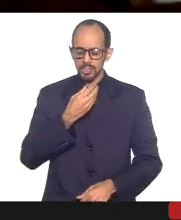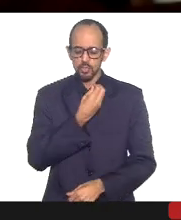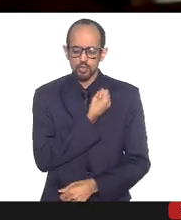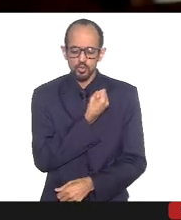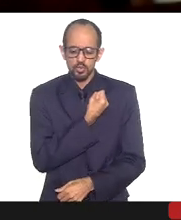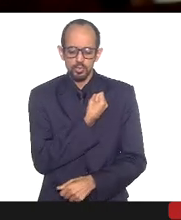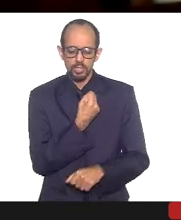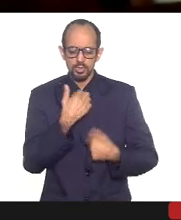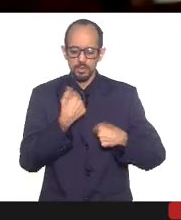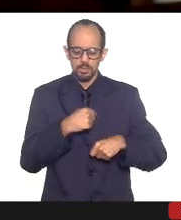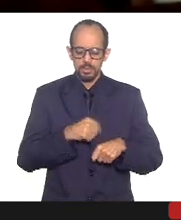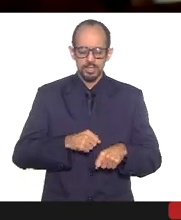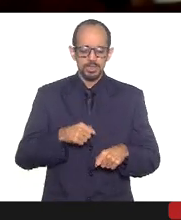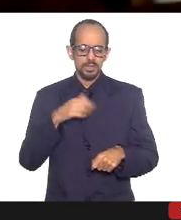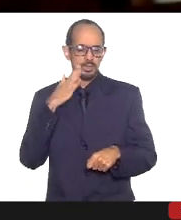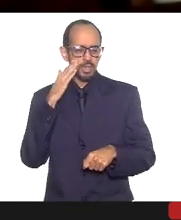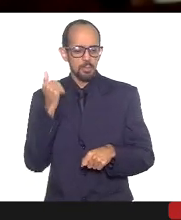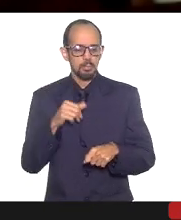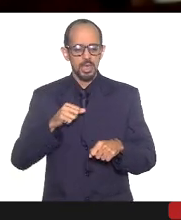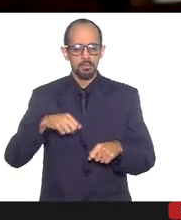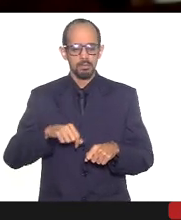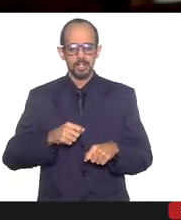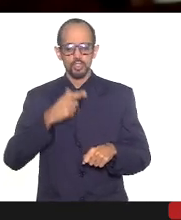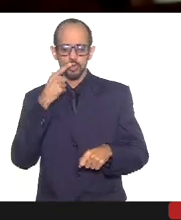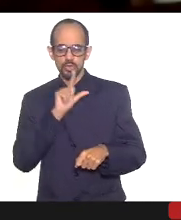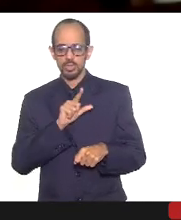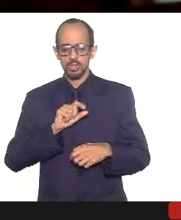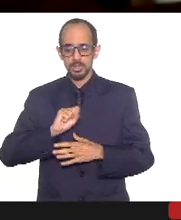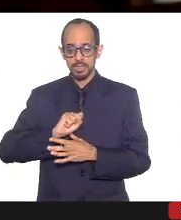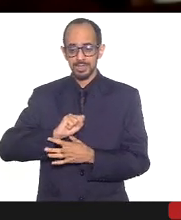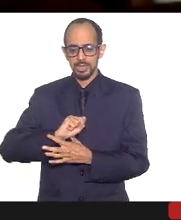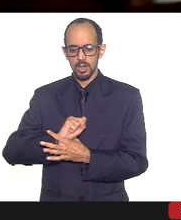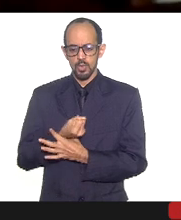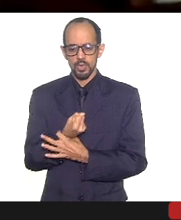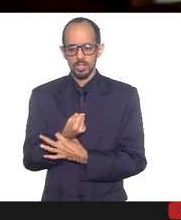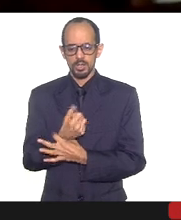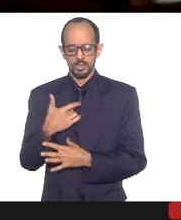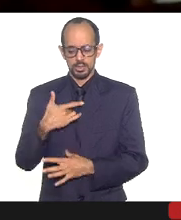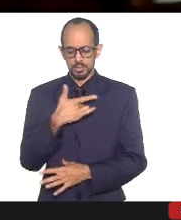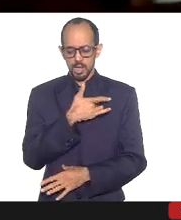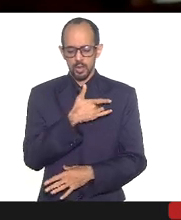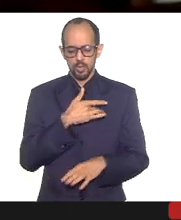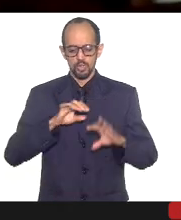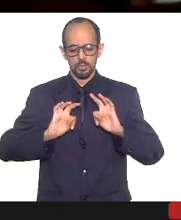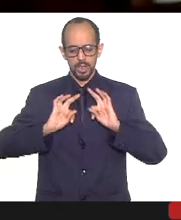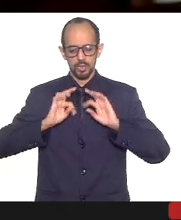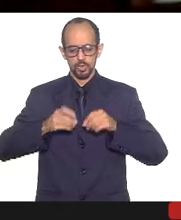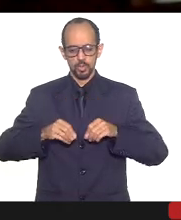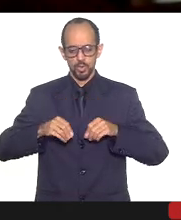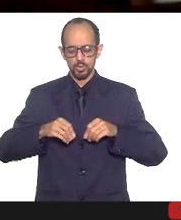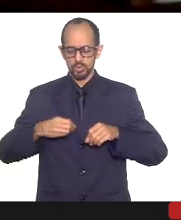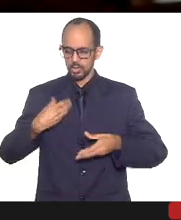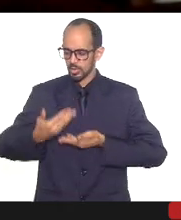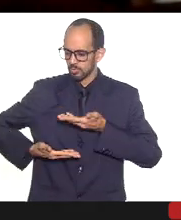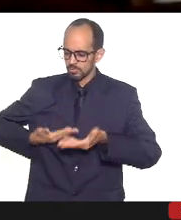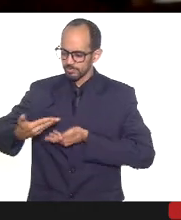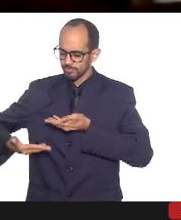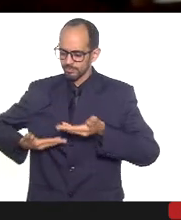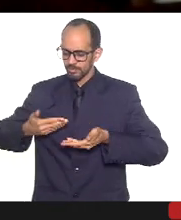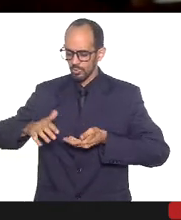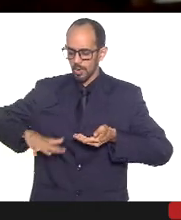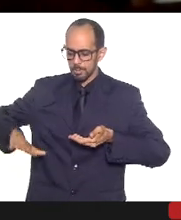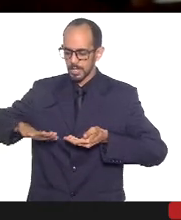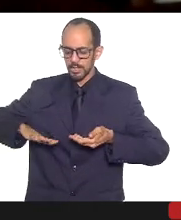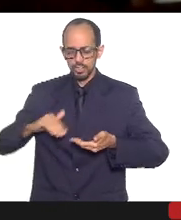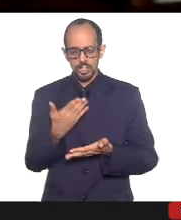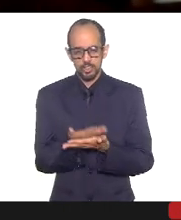garanta, né, segurança sanitária para todos aqueles que estão convivendo no ambiente escolar. Isso é fundamental. Eu